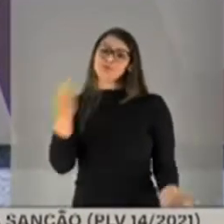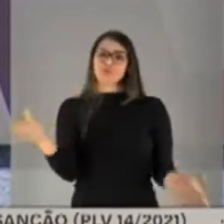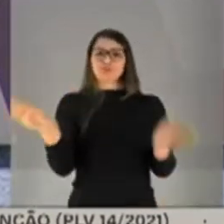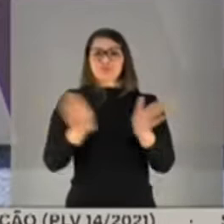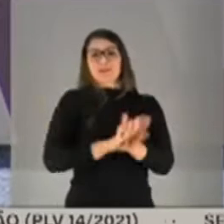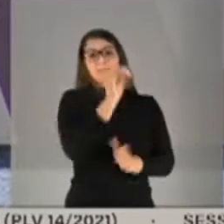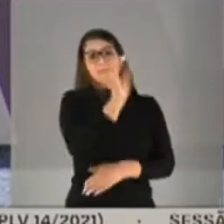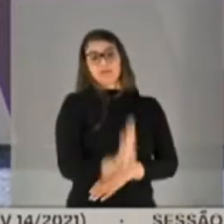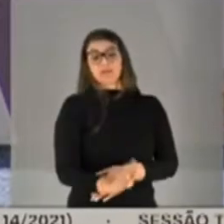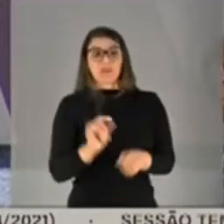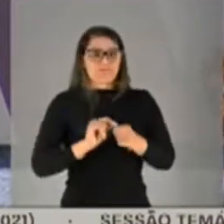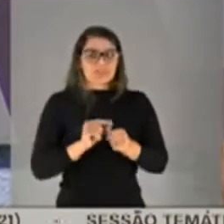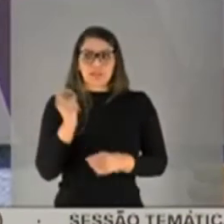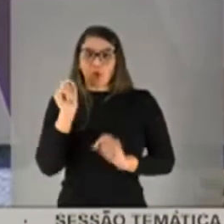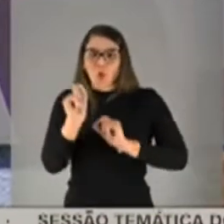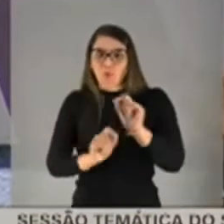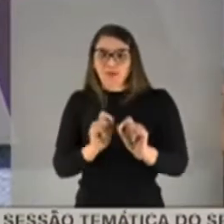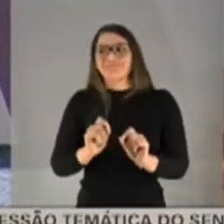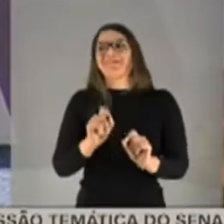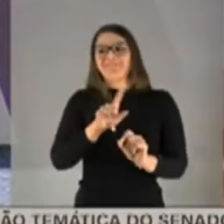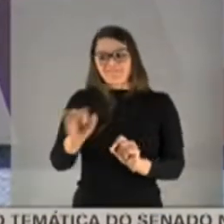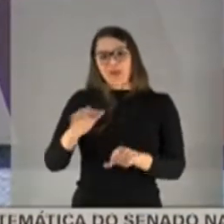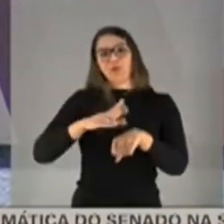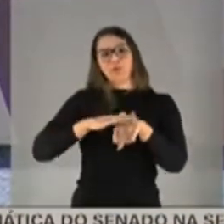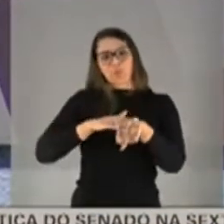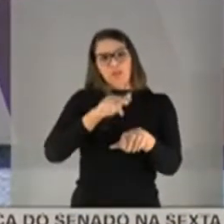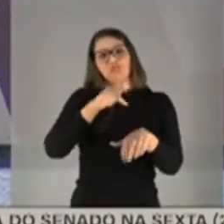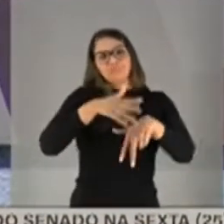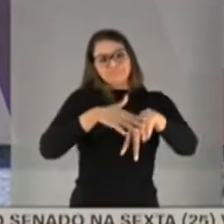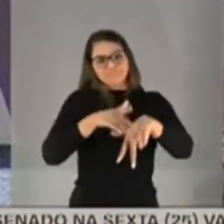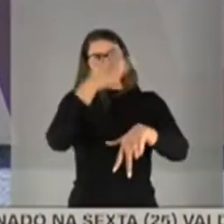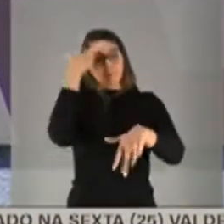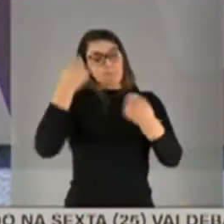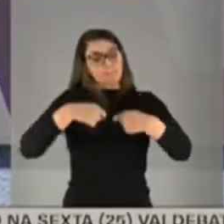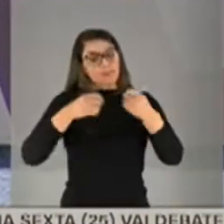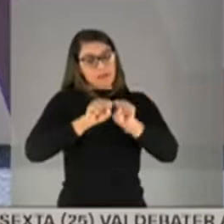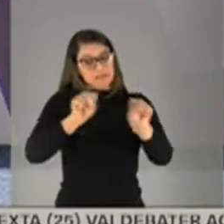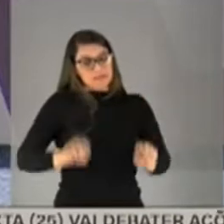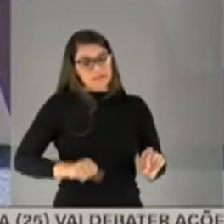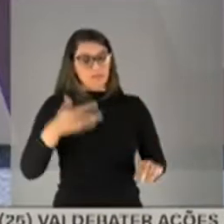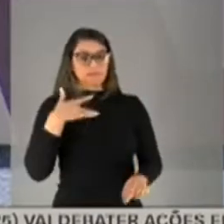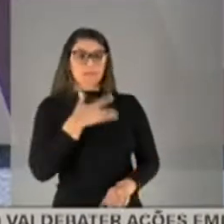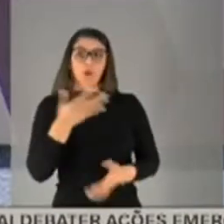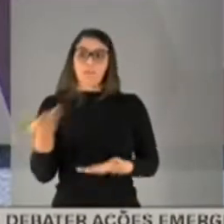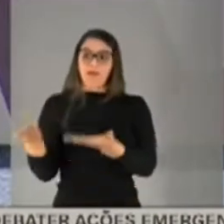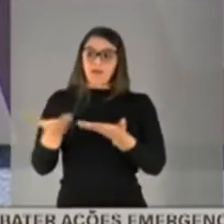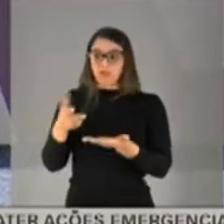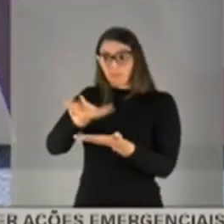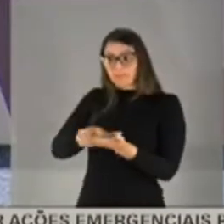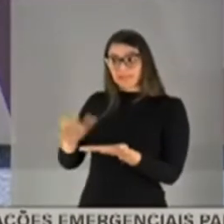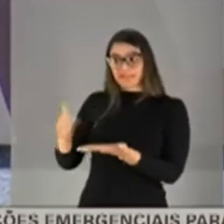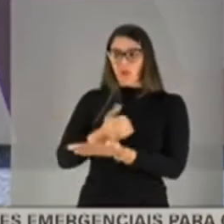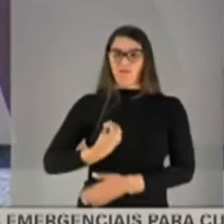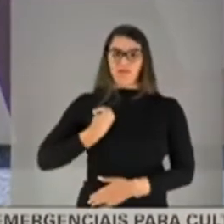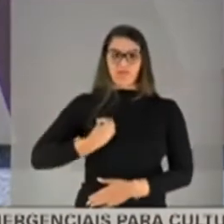até aqui. Então, o que a gente tem que fazer? Pessoas vão adoecer, é preciso preparar o sistema de saúde para receber os pacientes e salvar as vidas. E